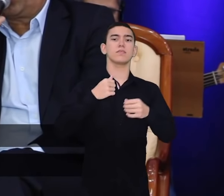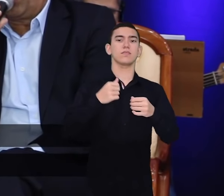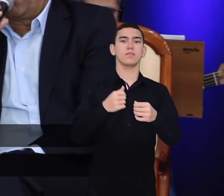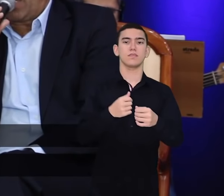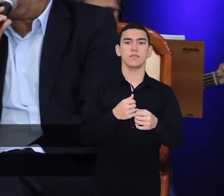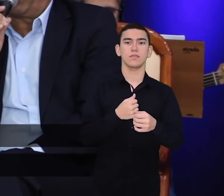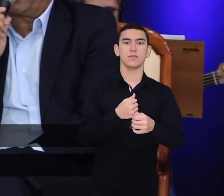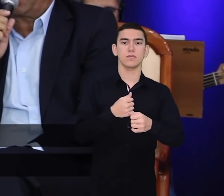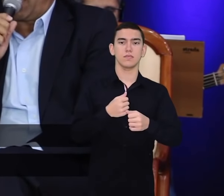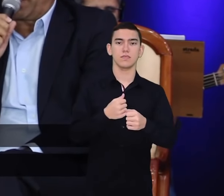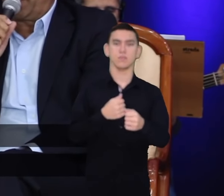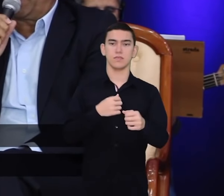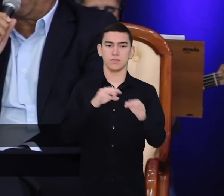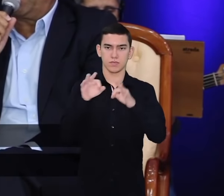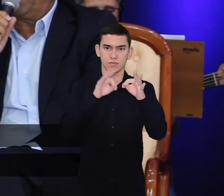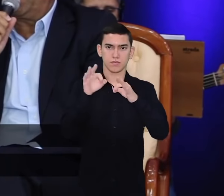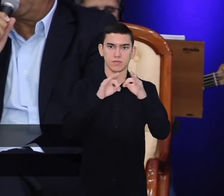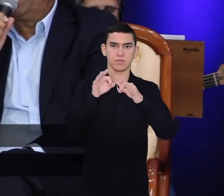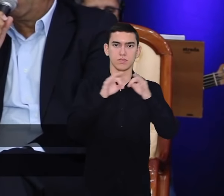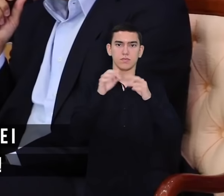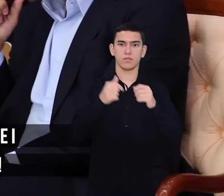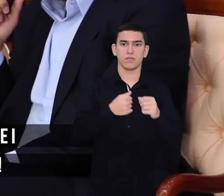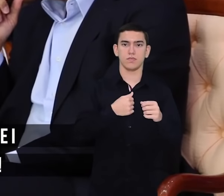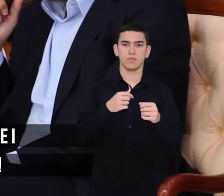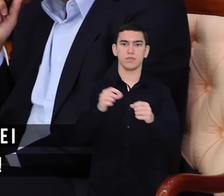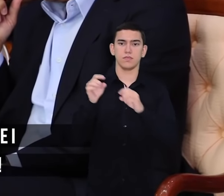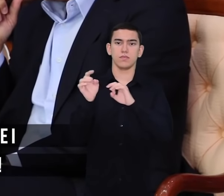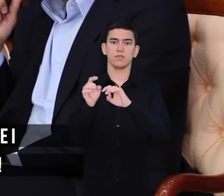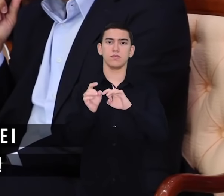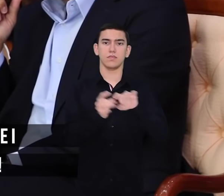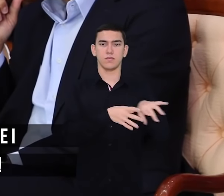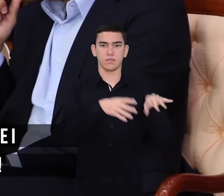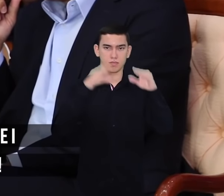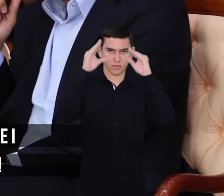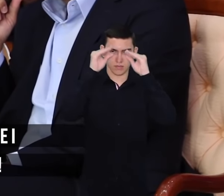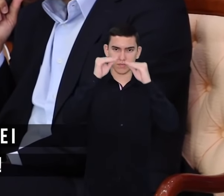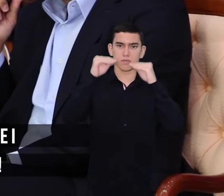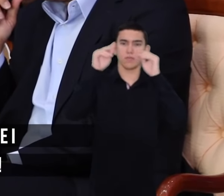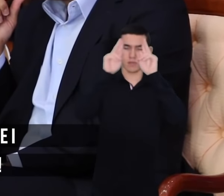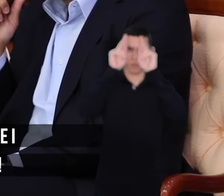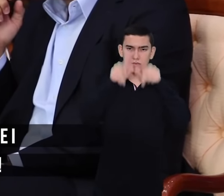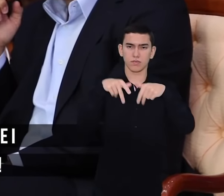abrigado do mal estarei. Já bem armado as trevas